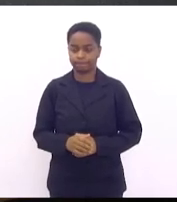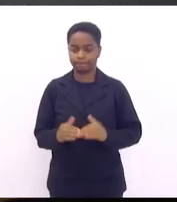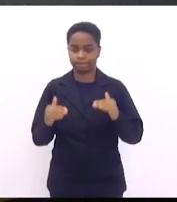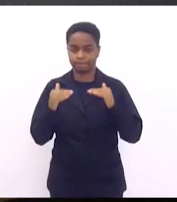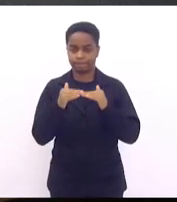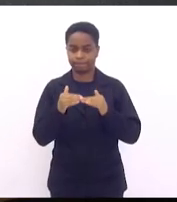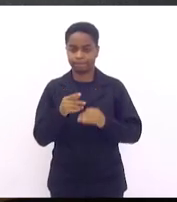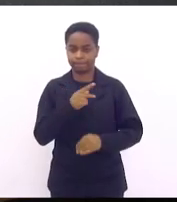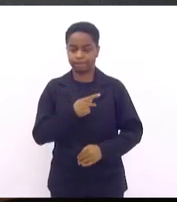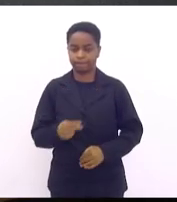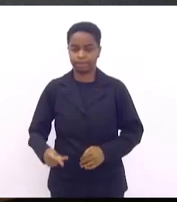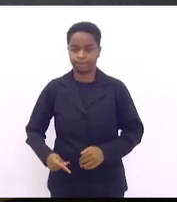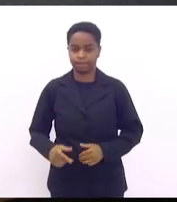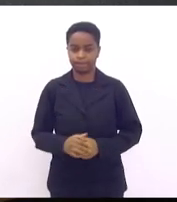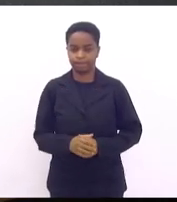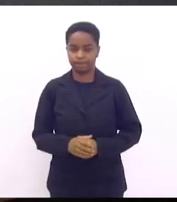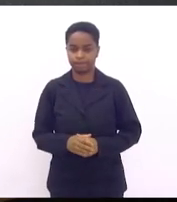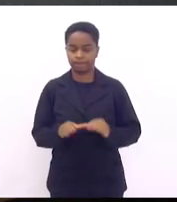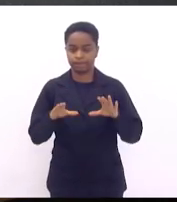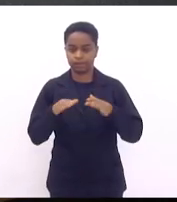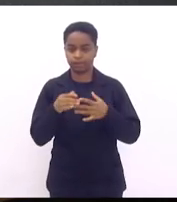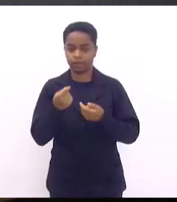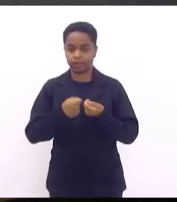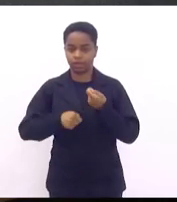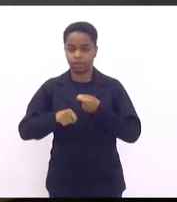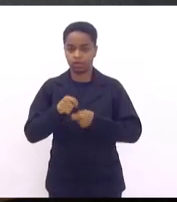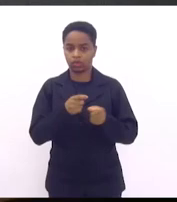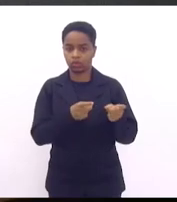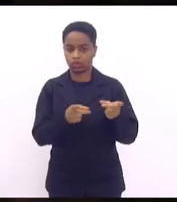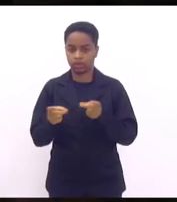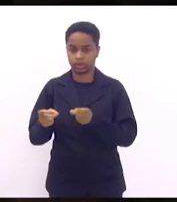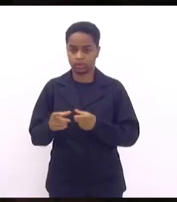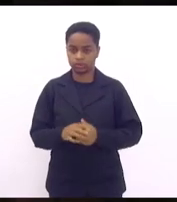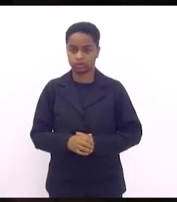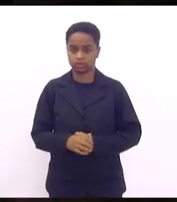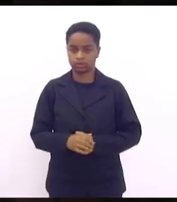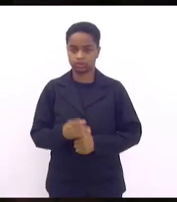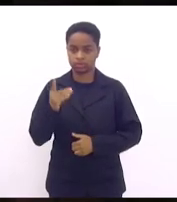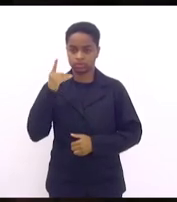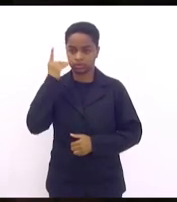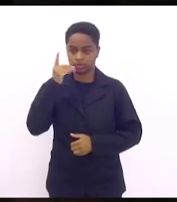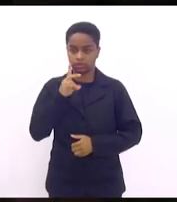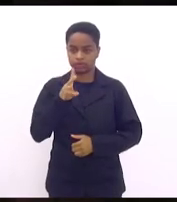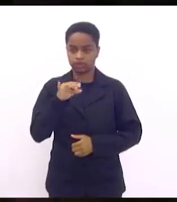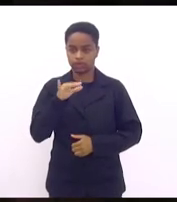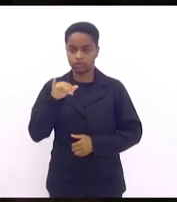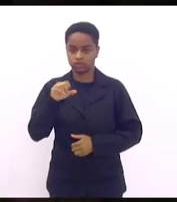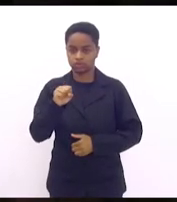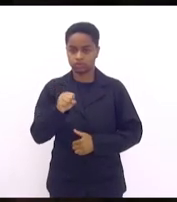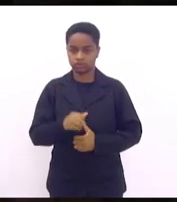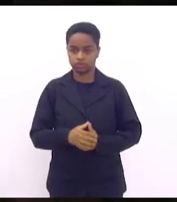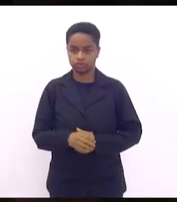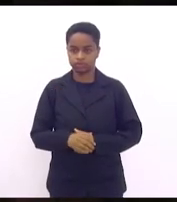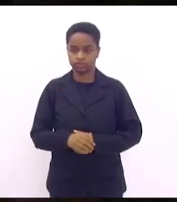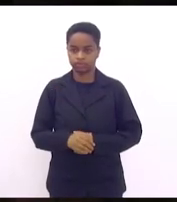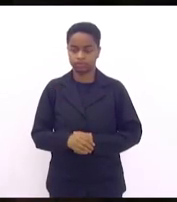Favorável, presidenta. Pela Comissão de Economia e Comércio, deputado Vinícius